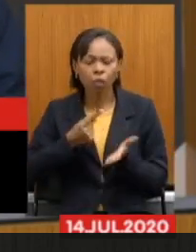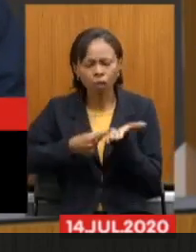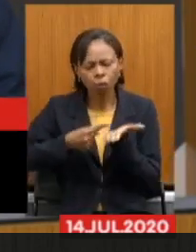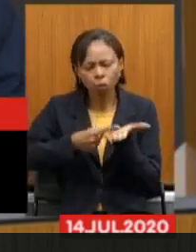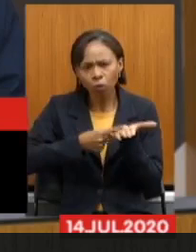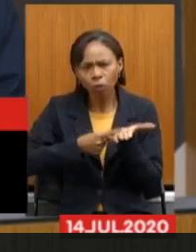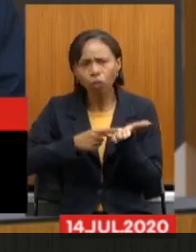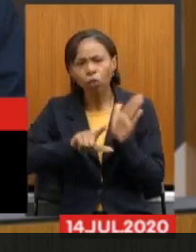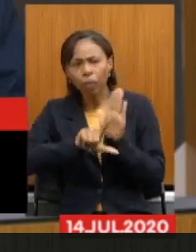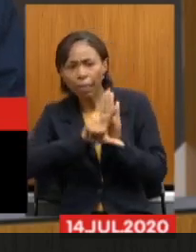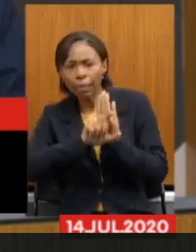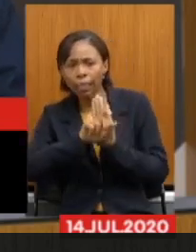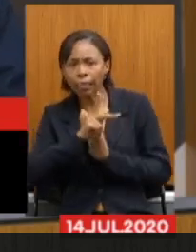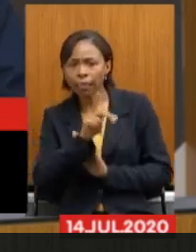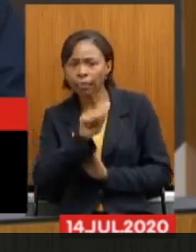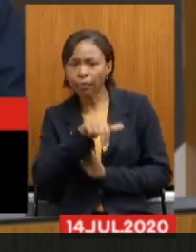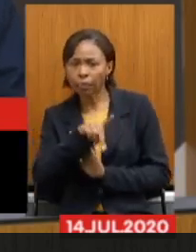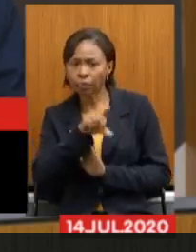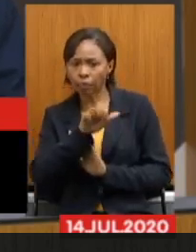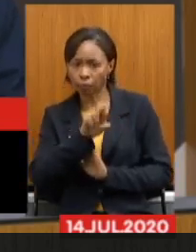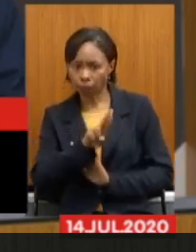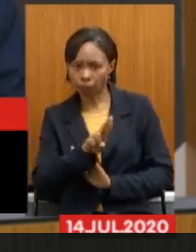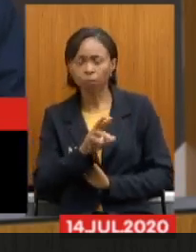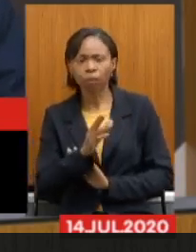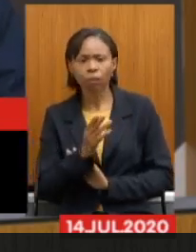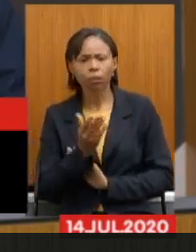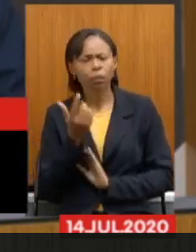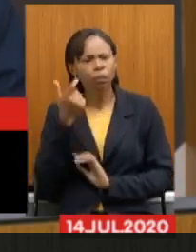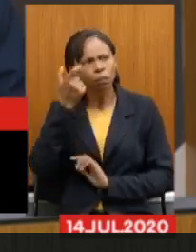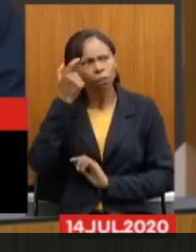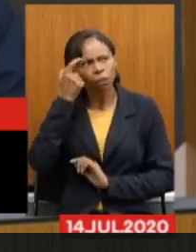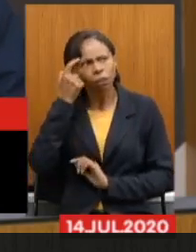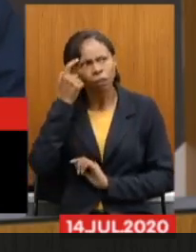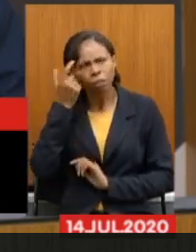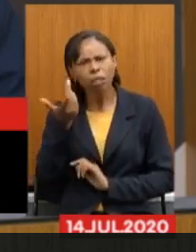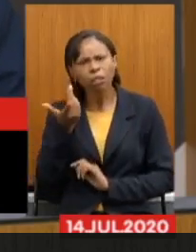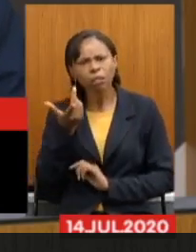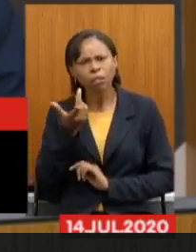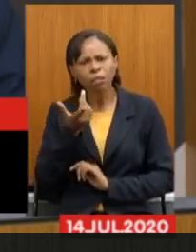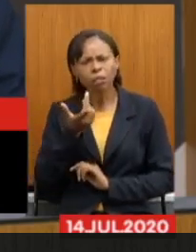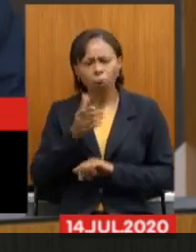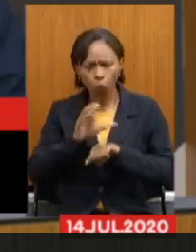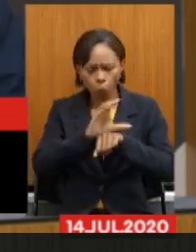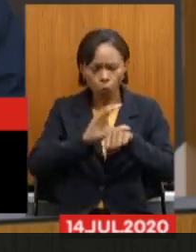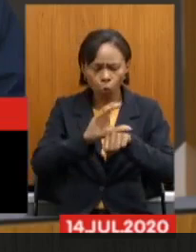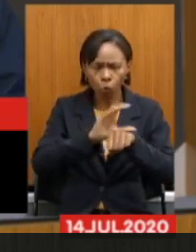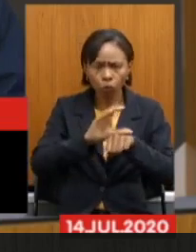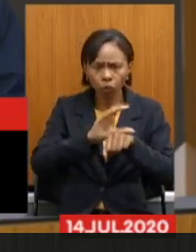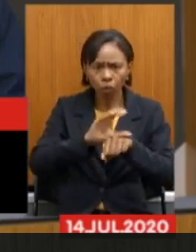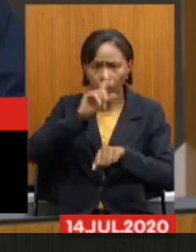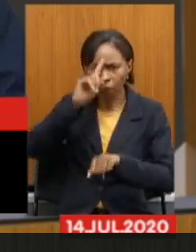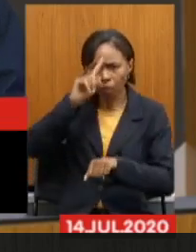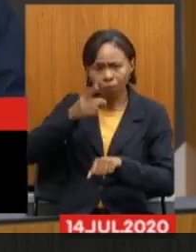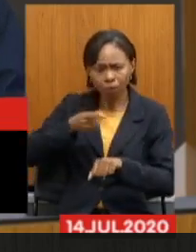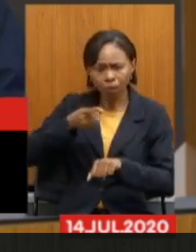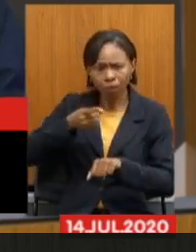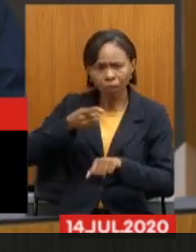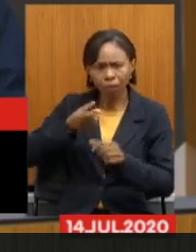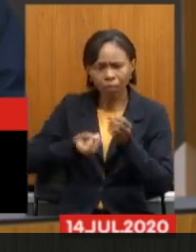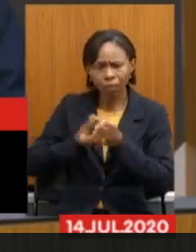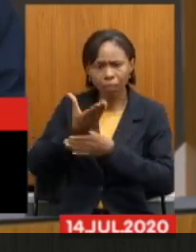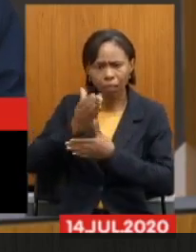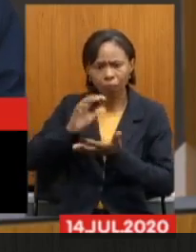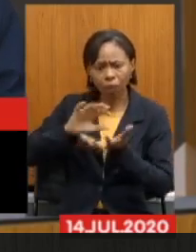Candir? Temos ciência de uma determinação constitucional para que seja implantada uma reforma.